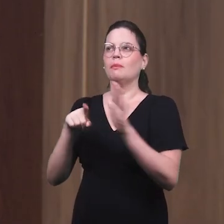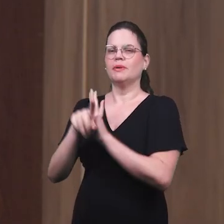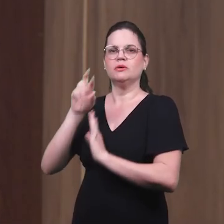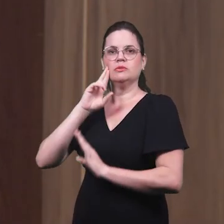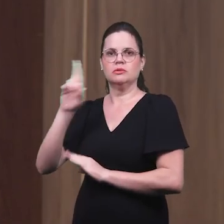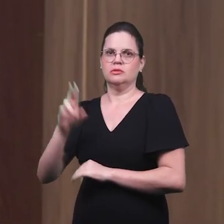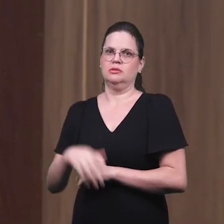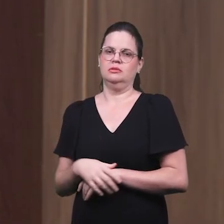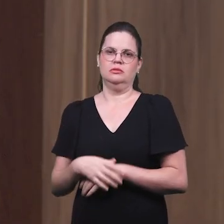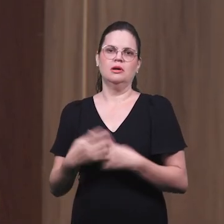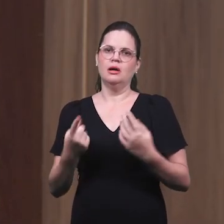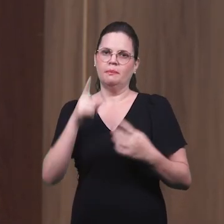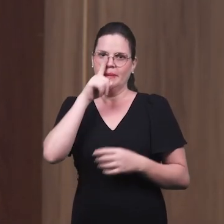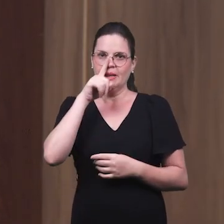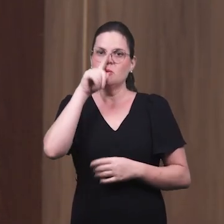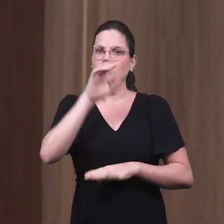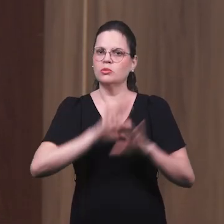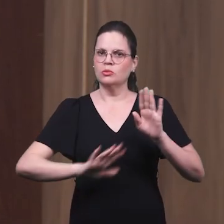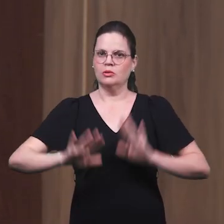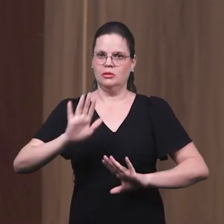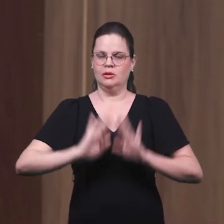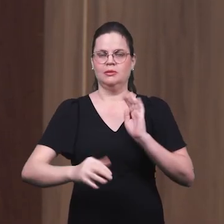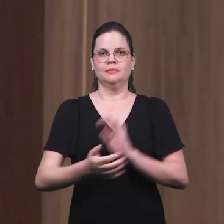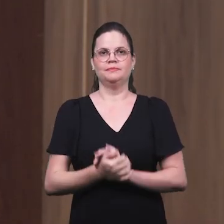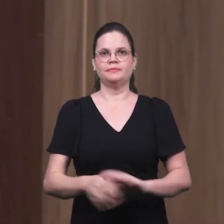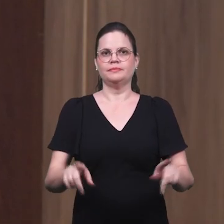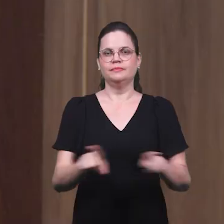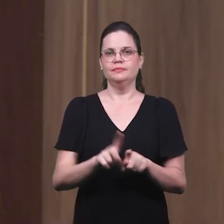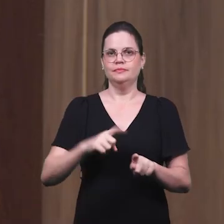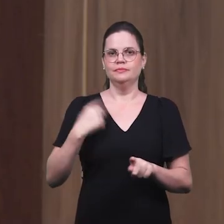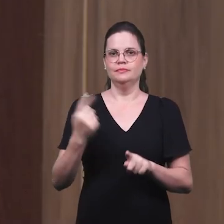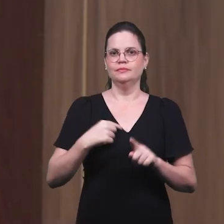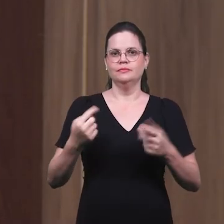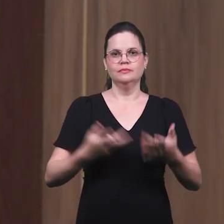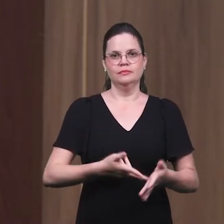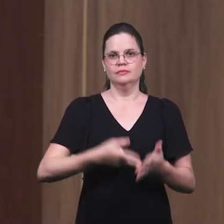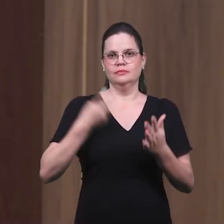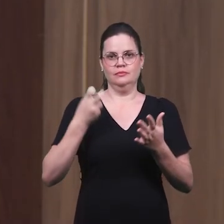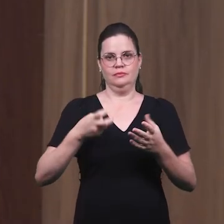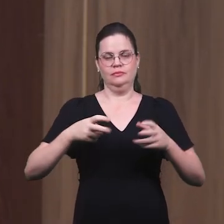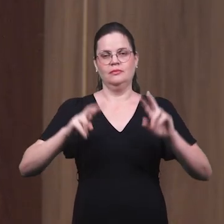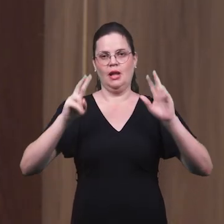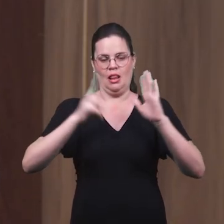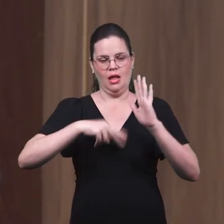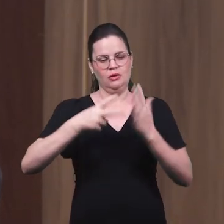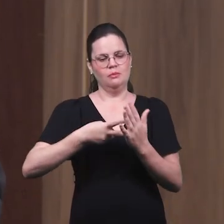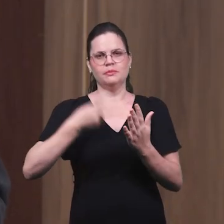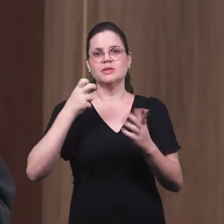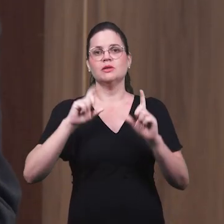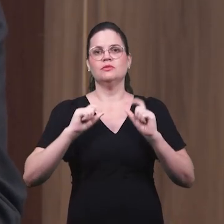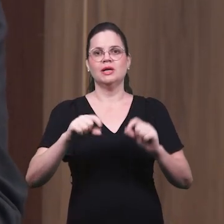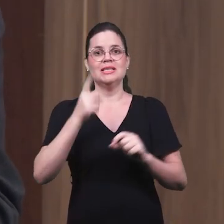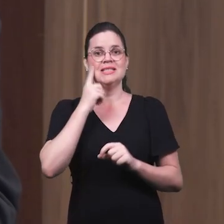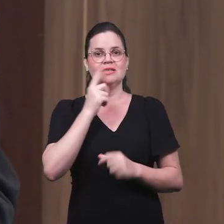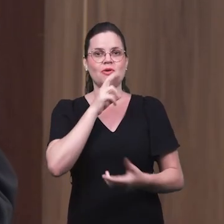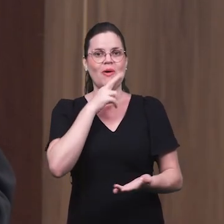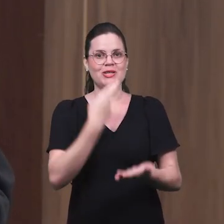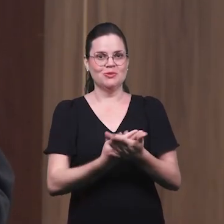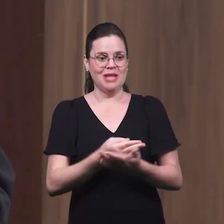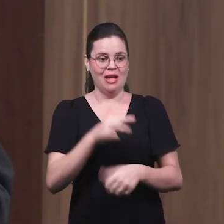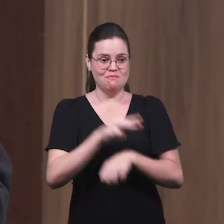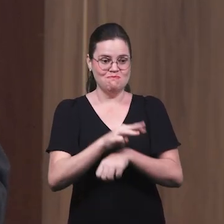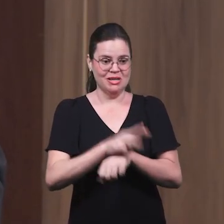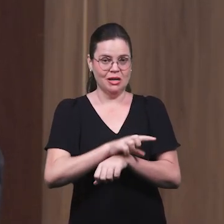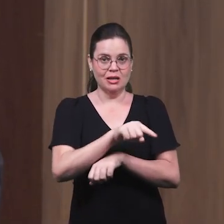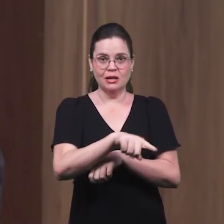colocou à frente. Isso é muito perigoso. Agora, também aqui a gente vê, né, quando vem a consequência daquele